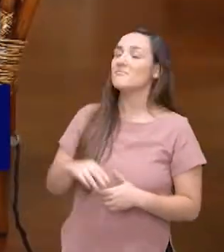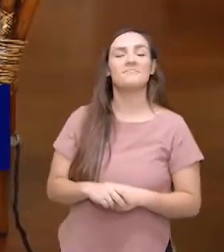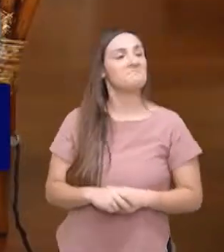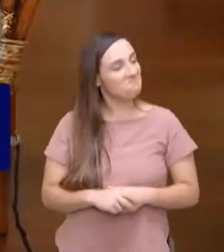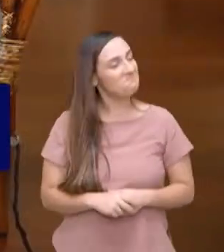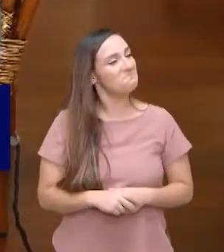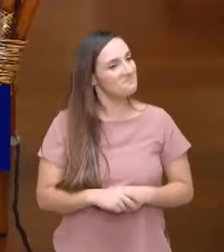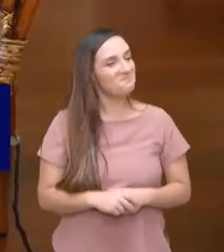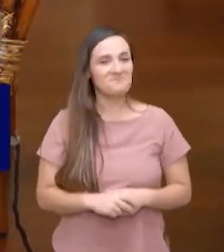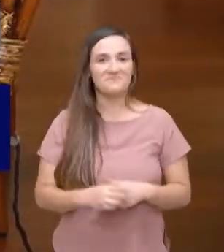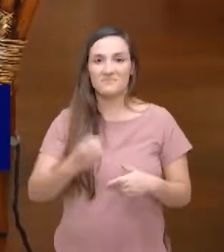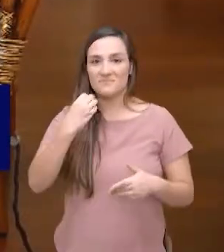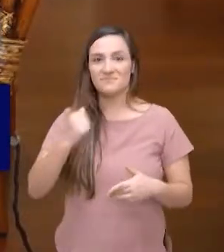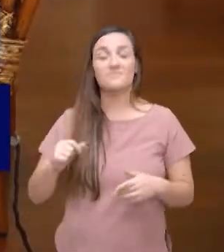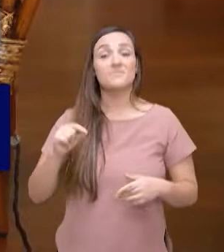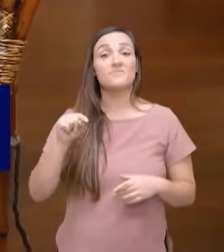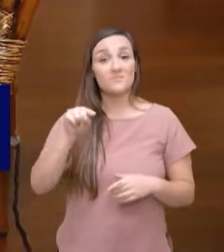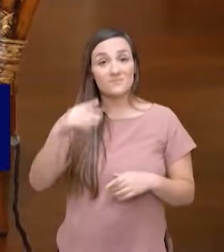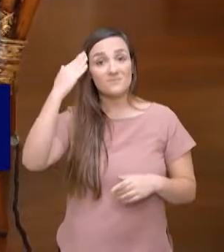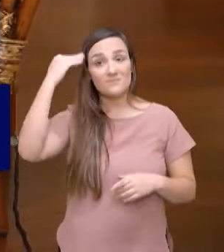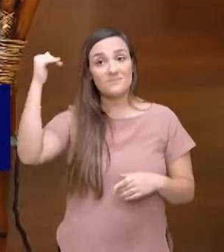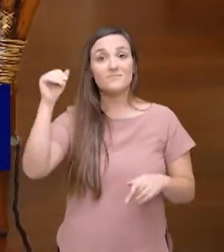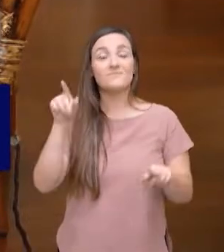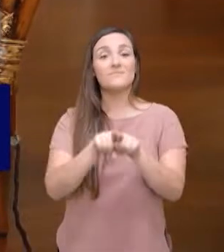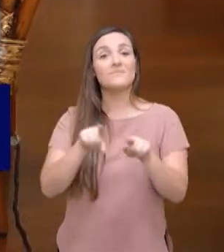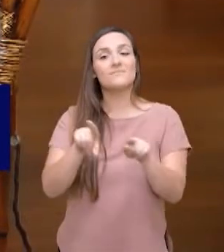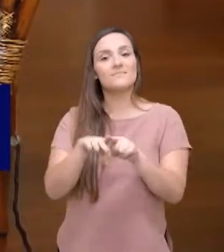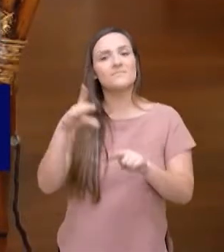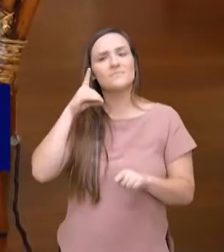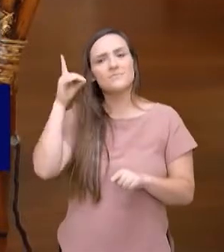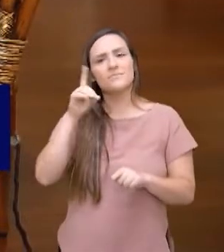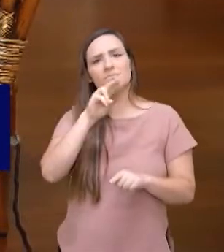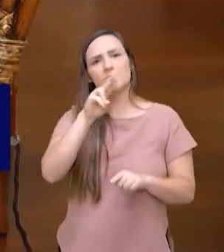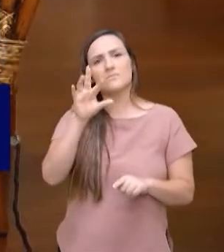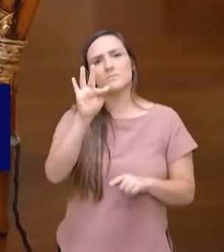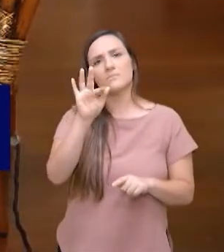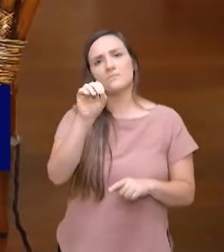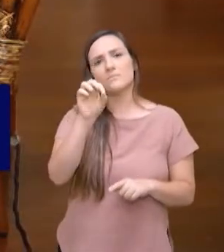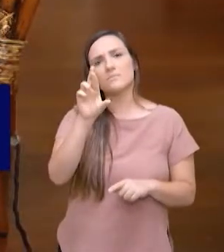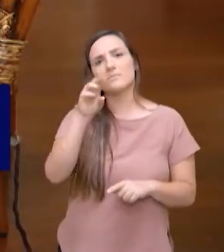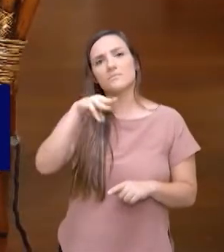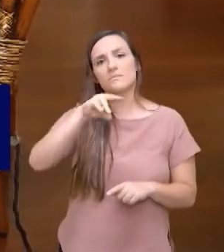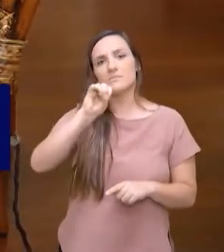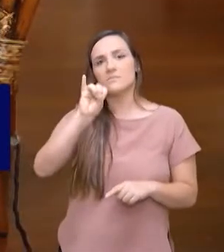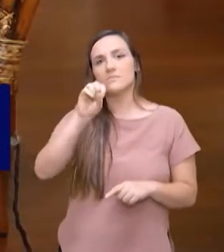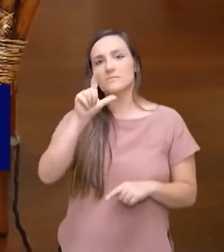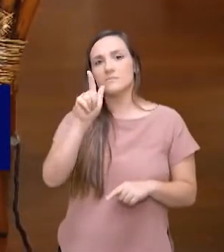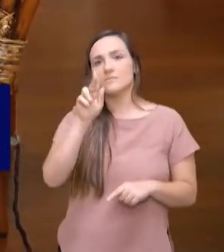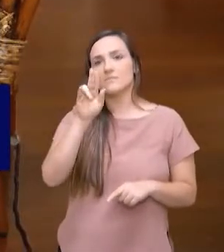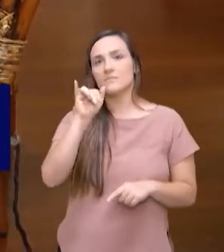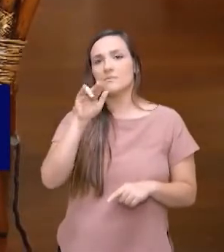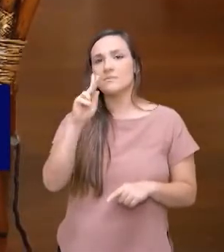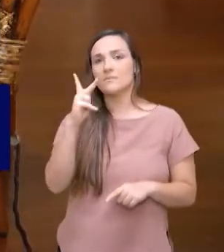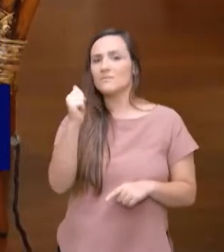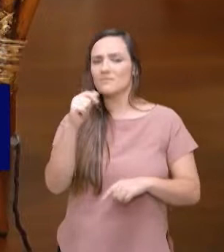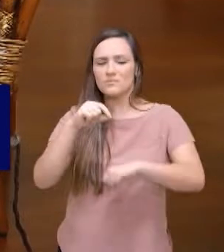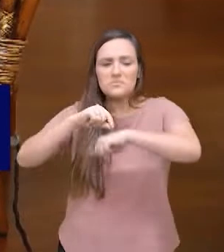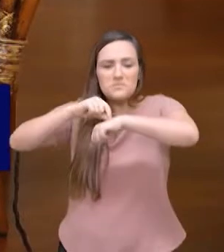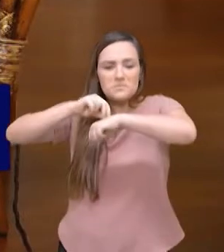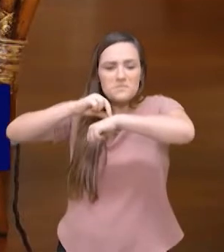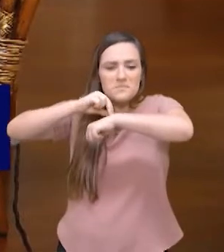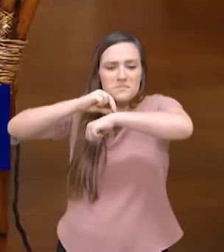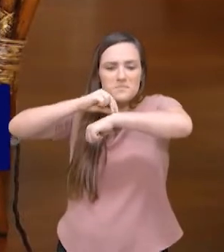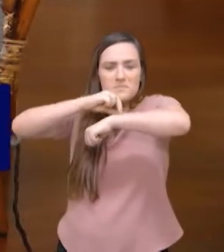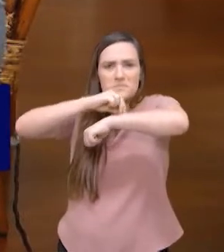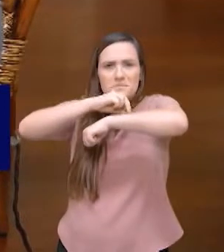Aliás, o senhor foi conhecido também, né? O senhor mesmo falou, deputado Formiguinha. E o senhor tem irmãos, é isso? É essa